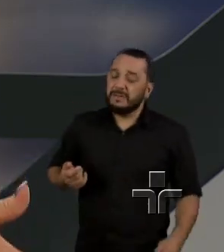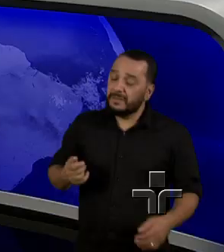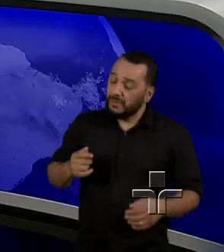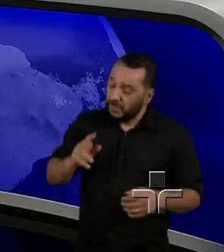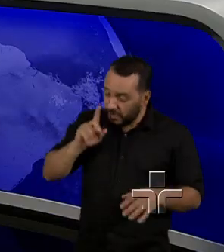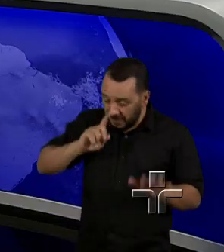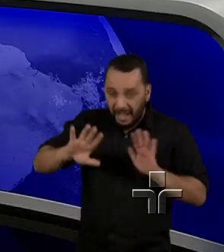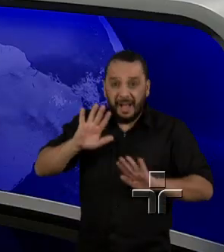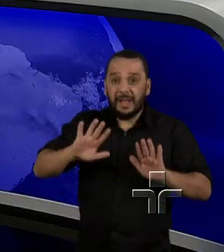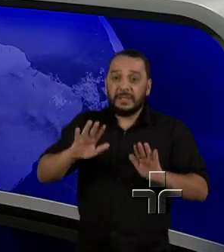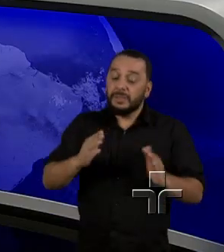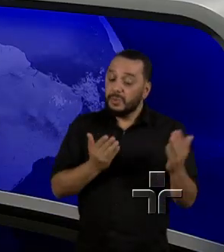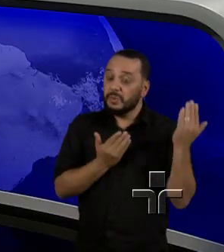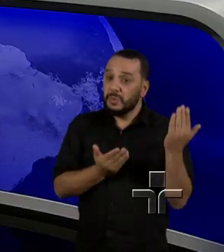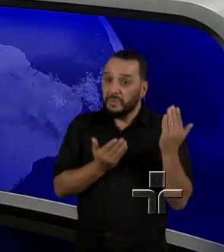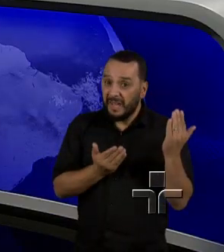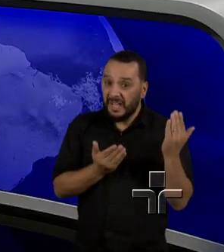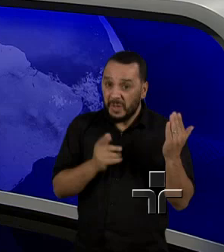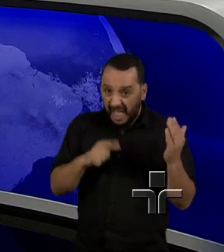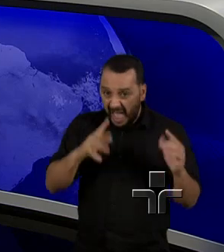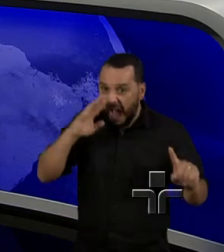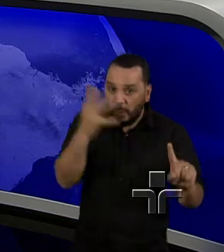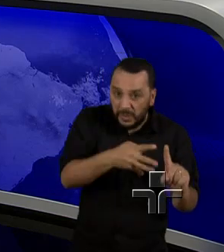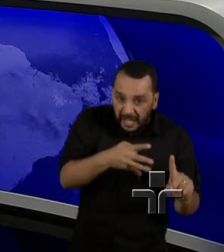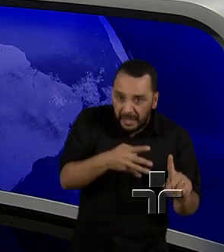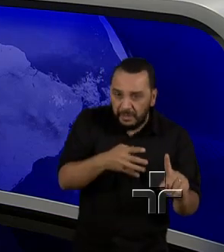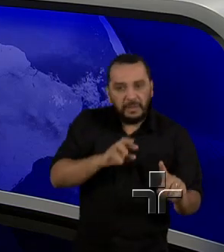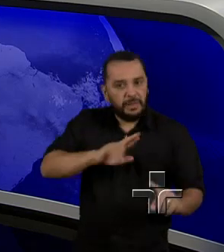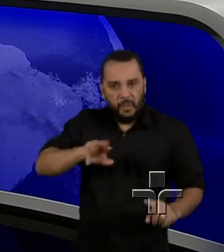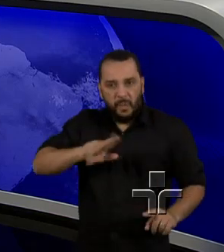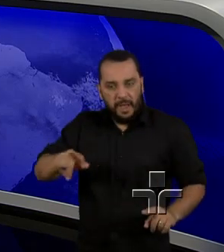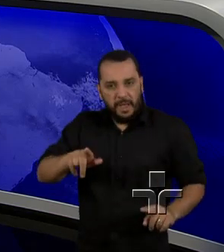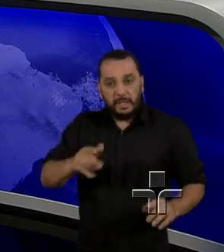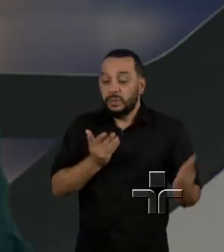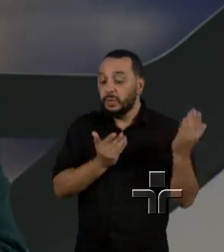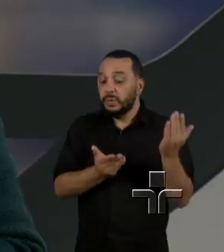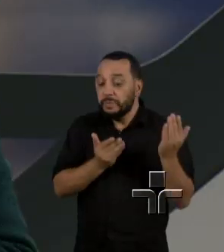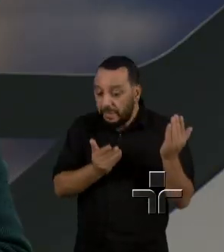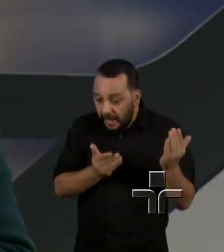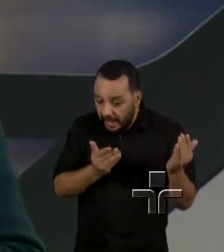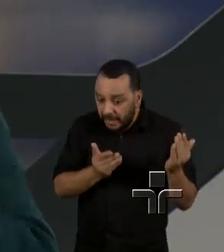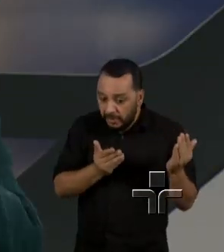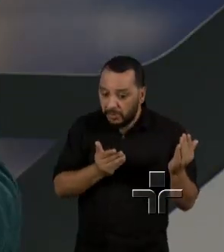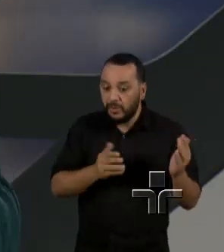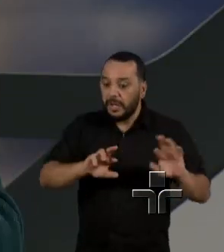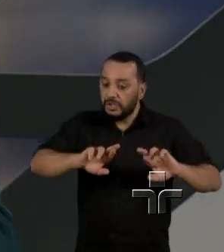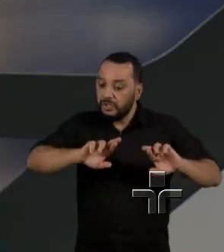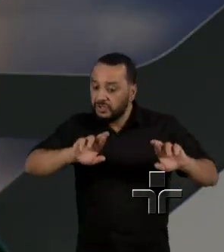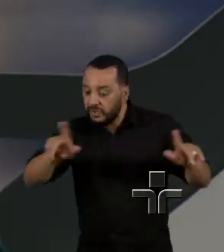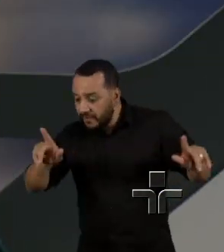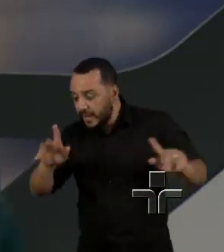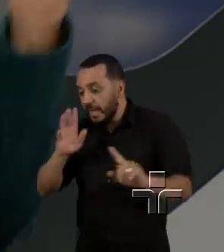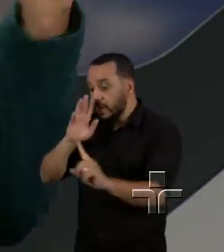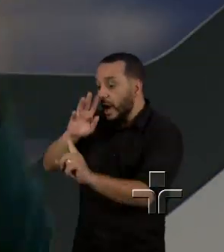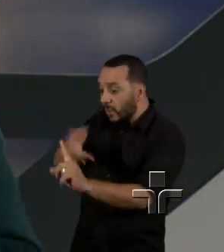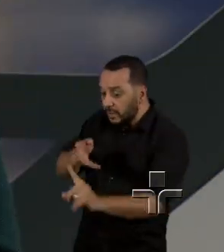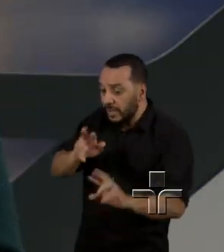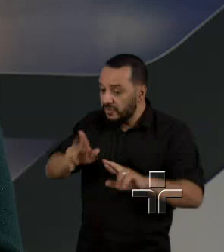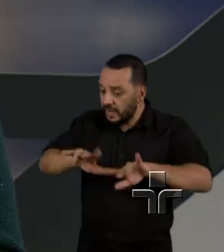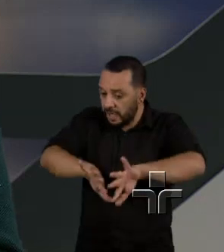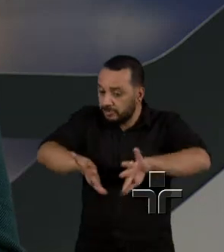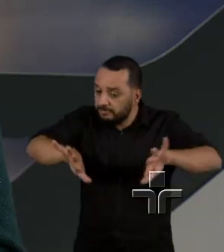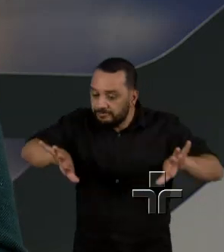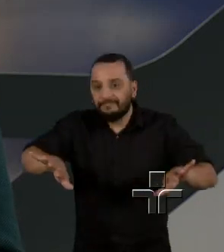que suspeito é suspeito, não é condenado. Então nós temos que ter limites na truculência do Estado. Para isso